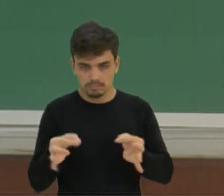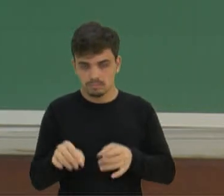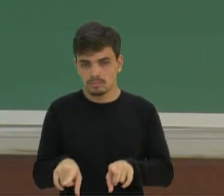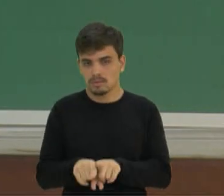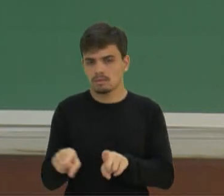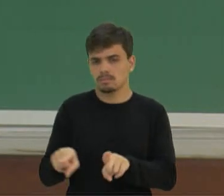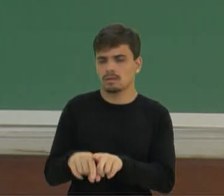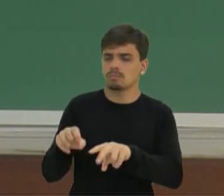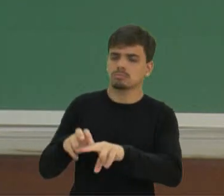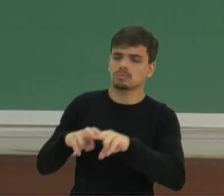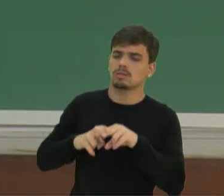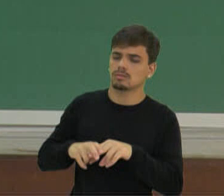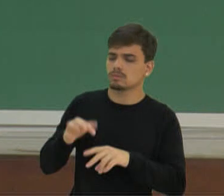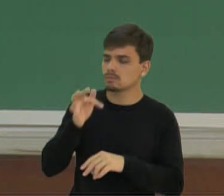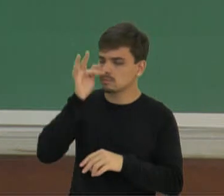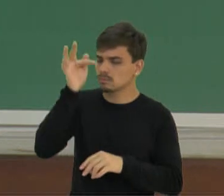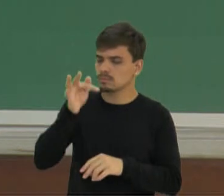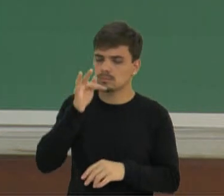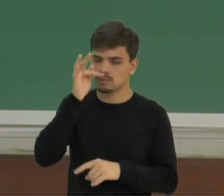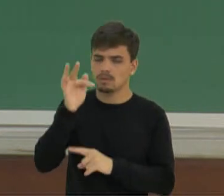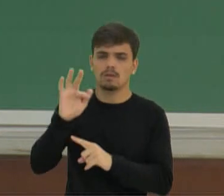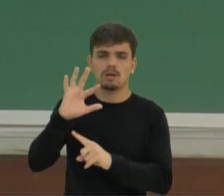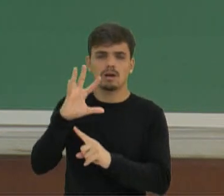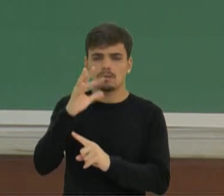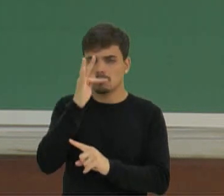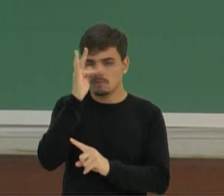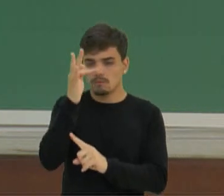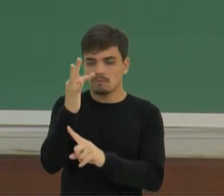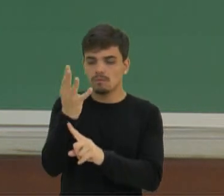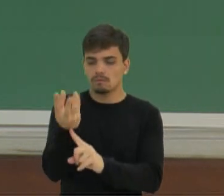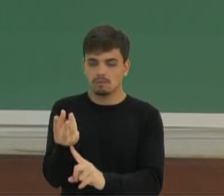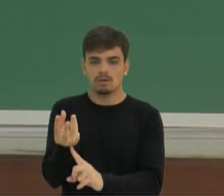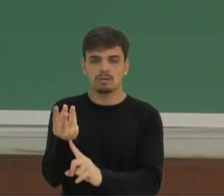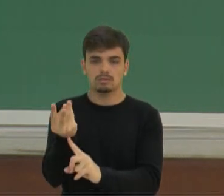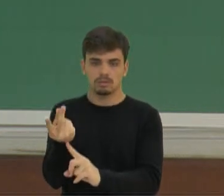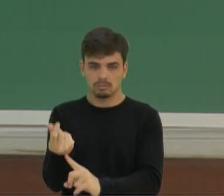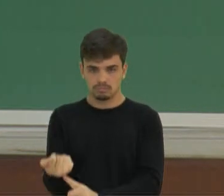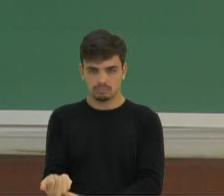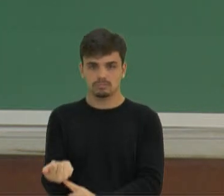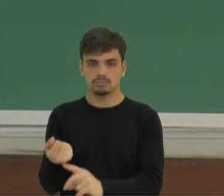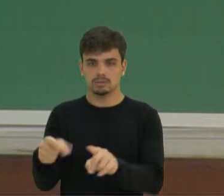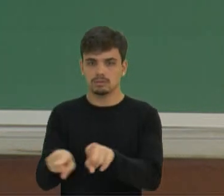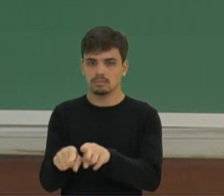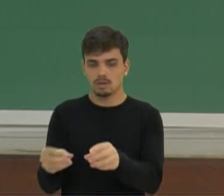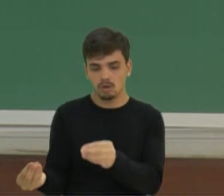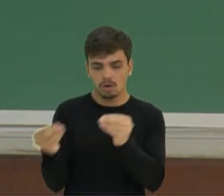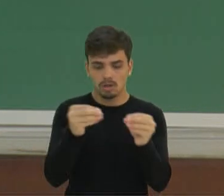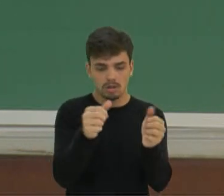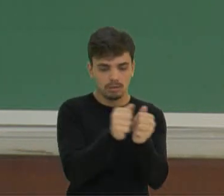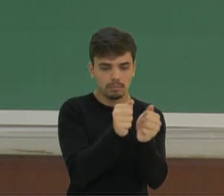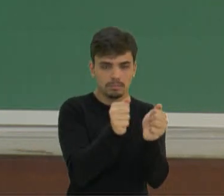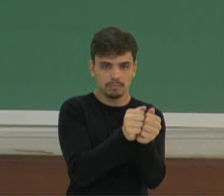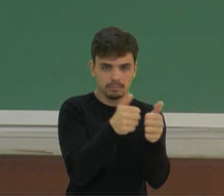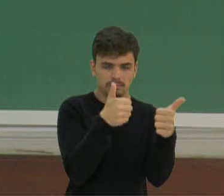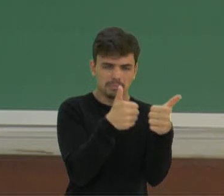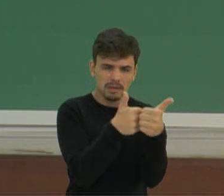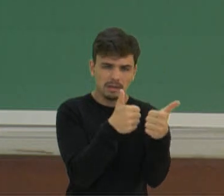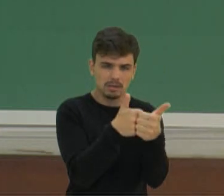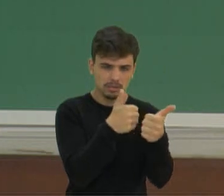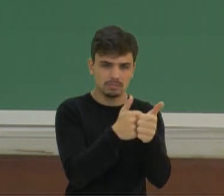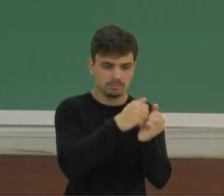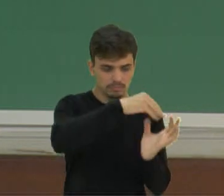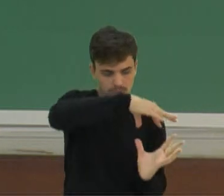O fato de que a flor se murchou, né? A flor morreu quando colocada perto do globo terrestre. O globo terrestre ali